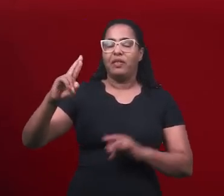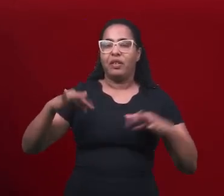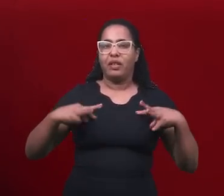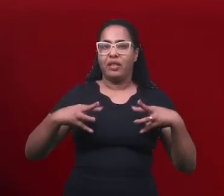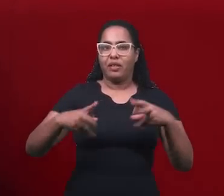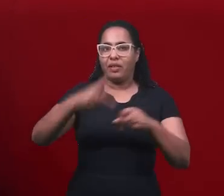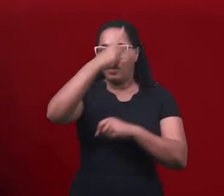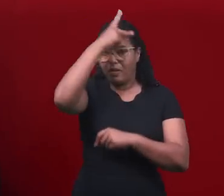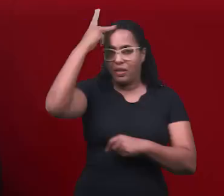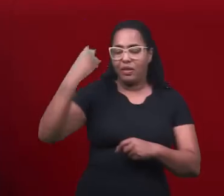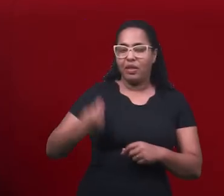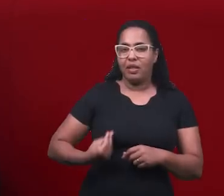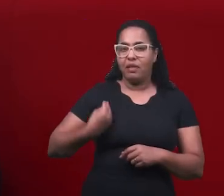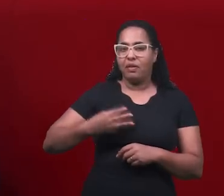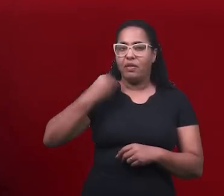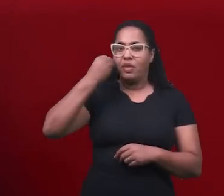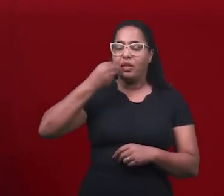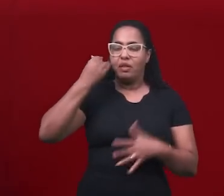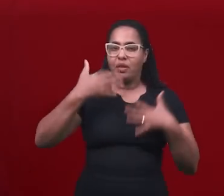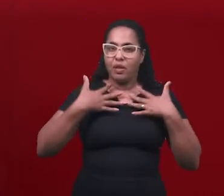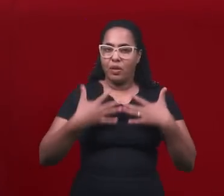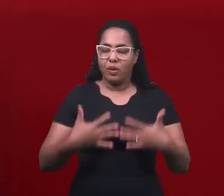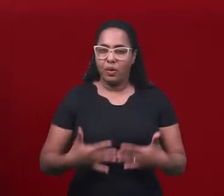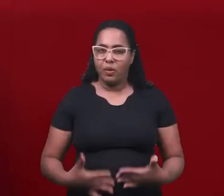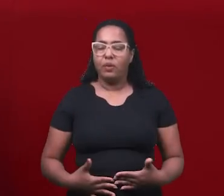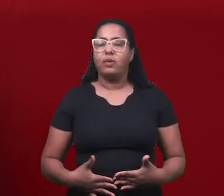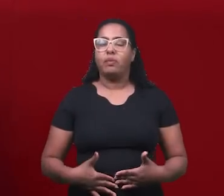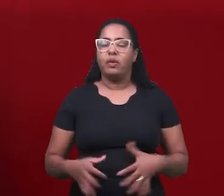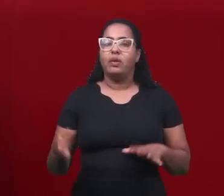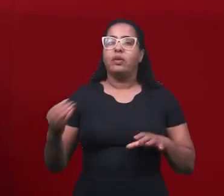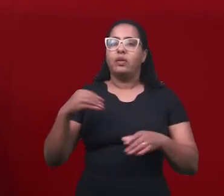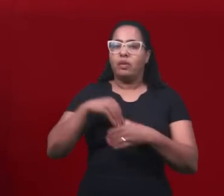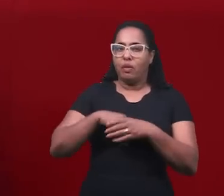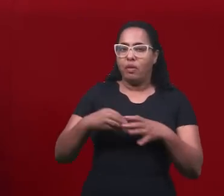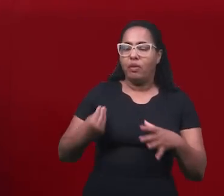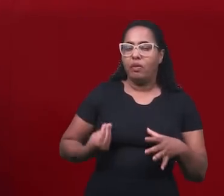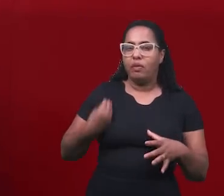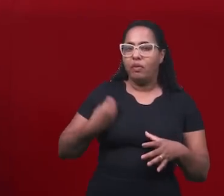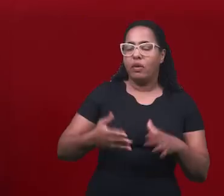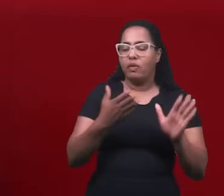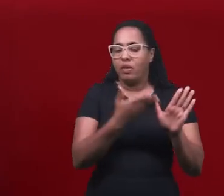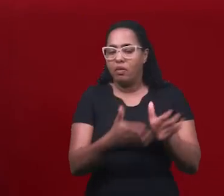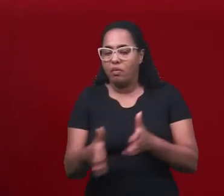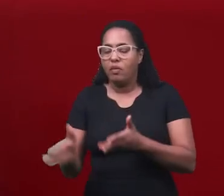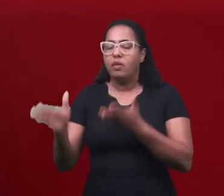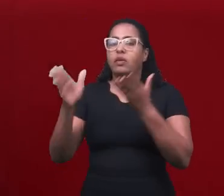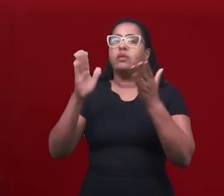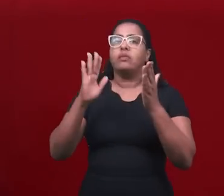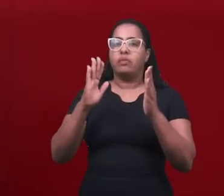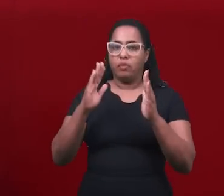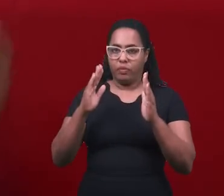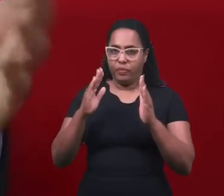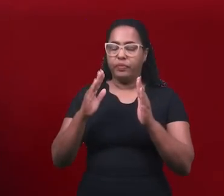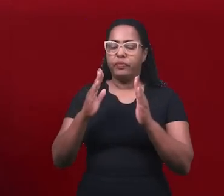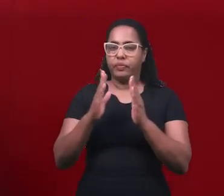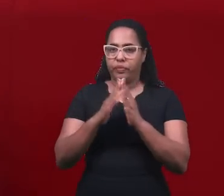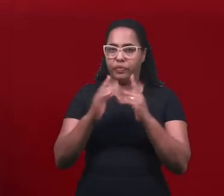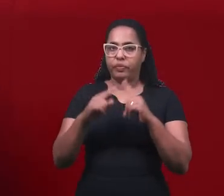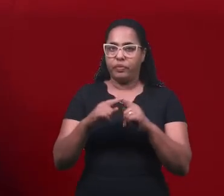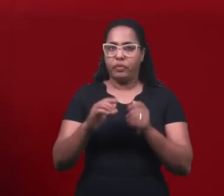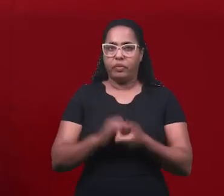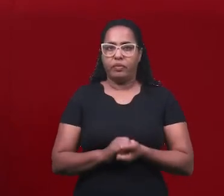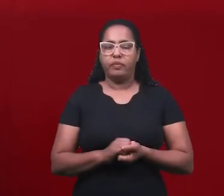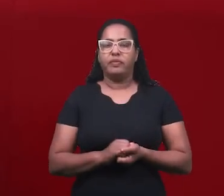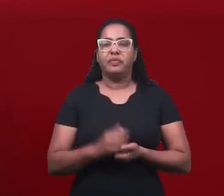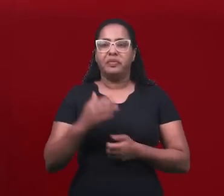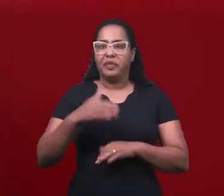bíblica para aqueles que vivem a experiência de corpo, para aqueles que estão no corpo, vivendo o dia a dia da igreja. Tem